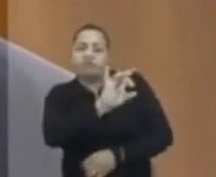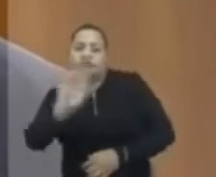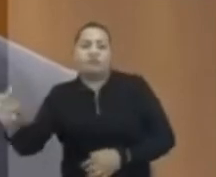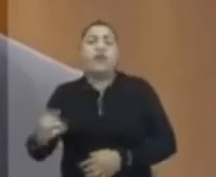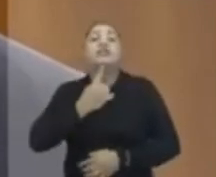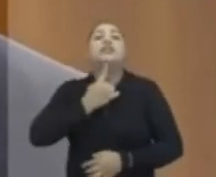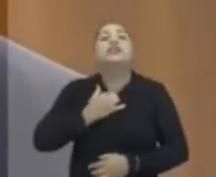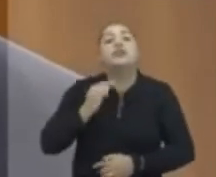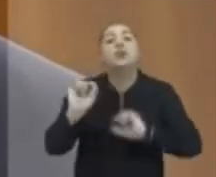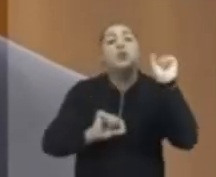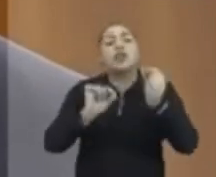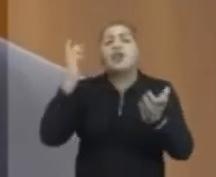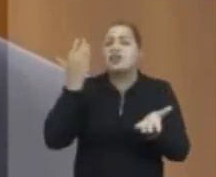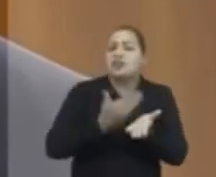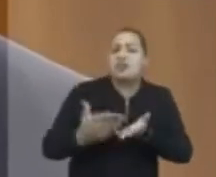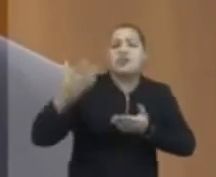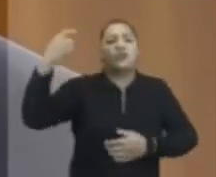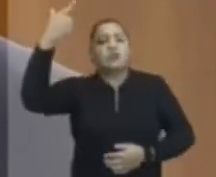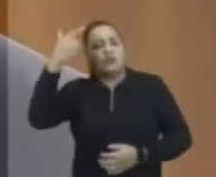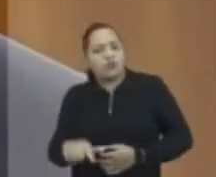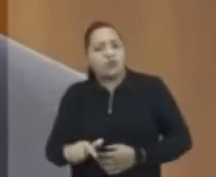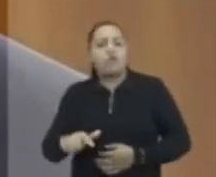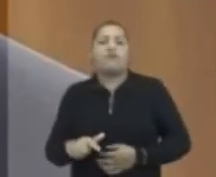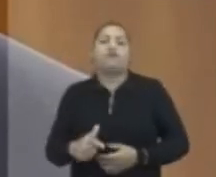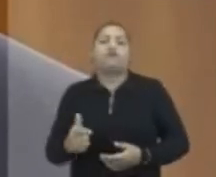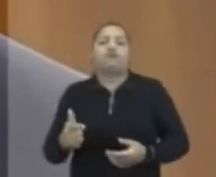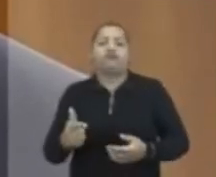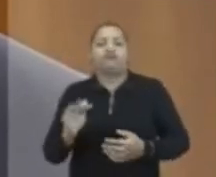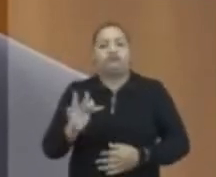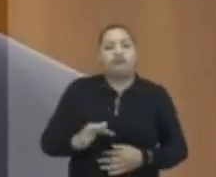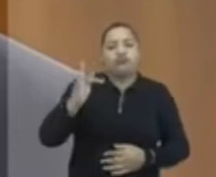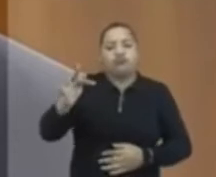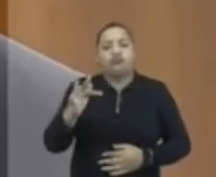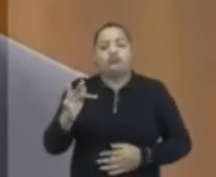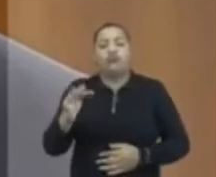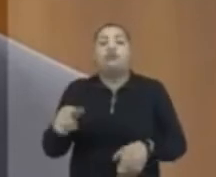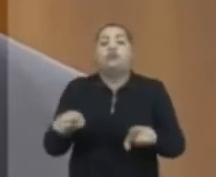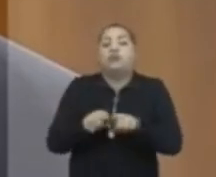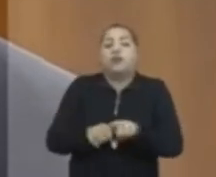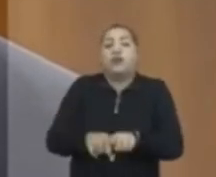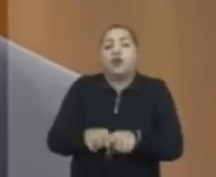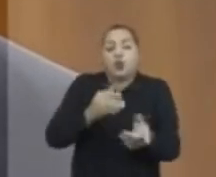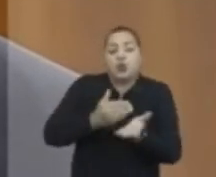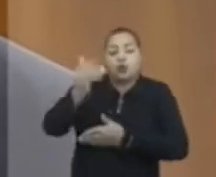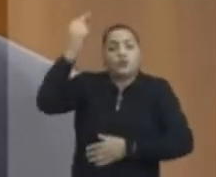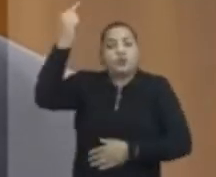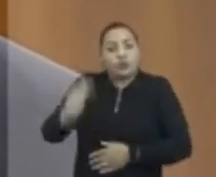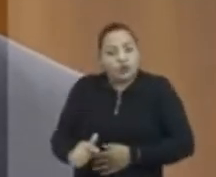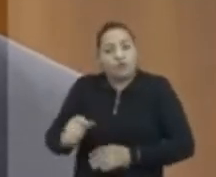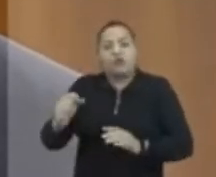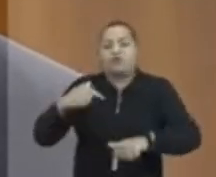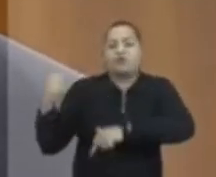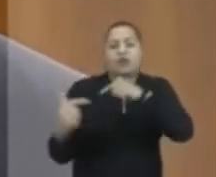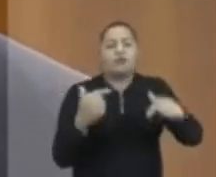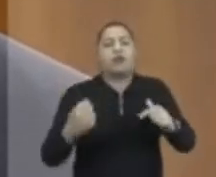o reinício de um novo tempo, o reinício de todo um trabalho que marcou o Ministério Público Federal do Pará